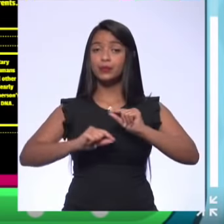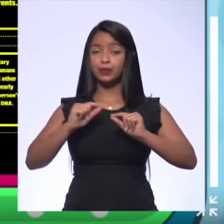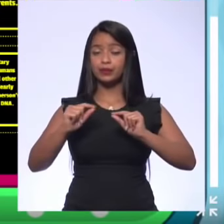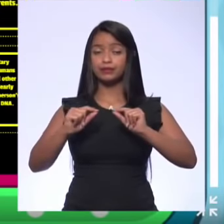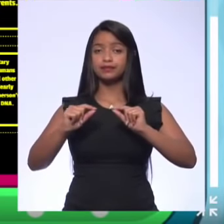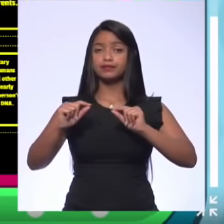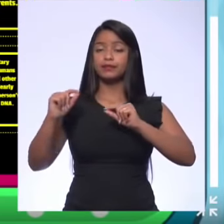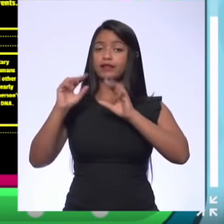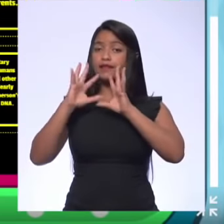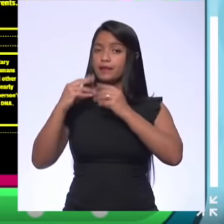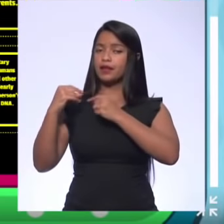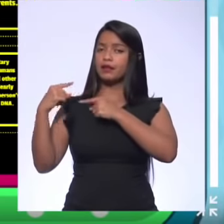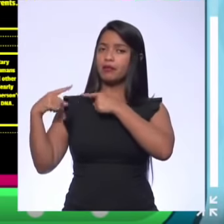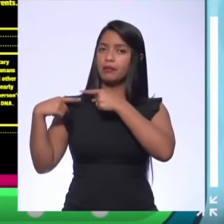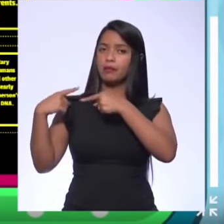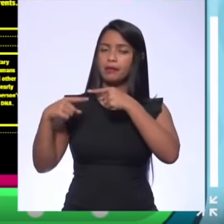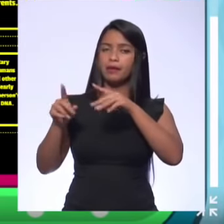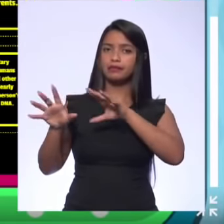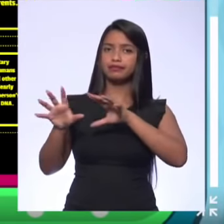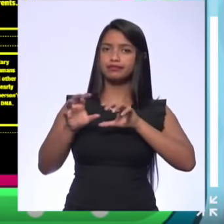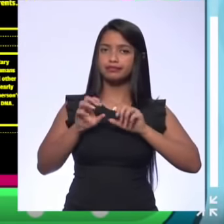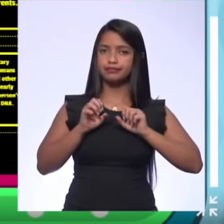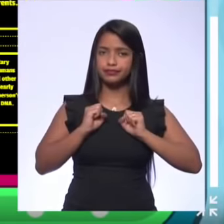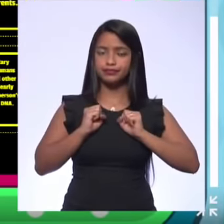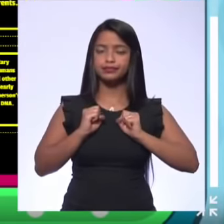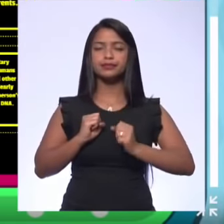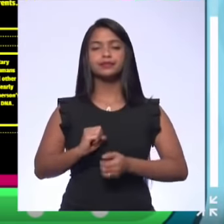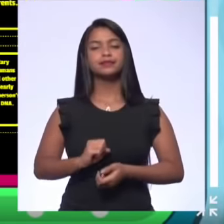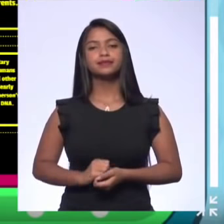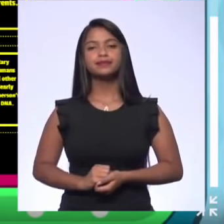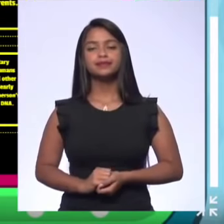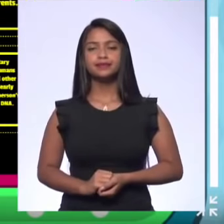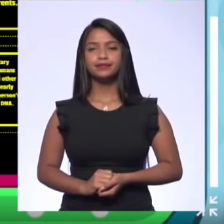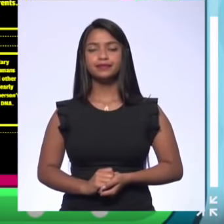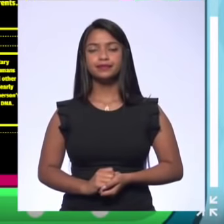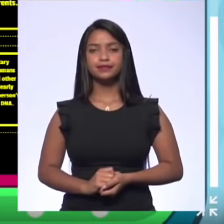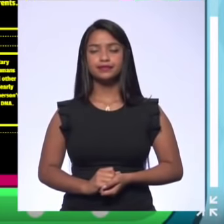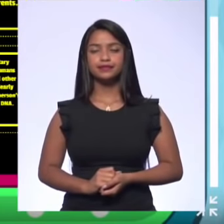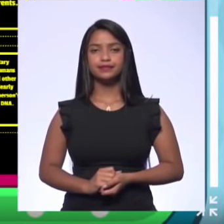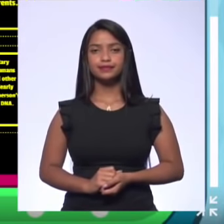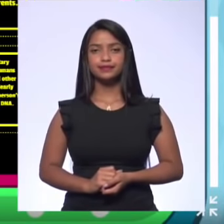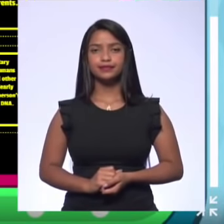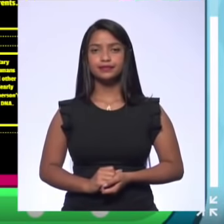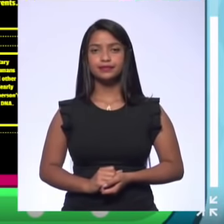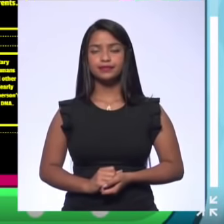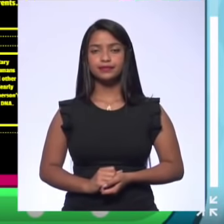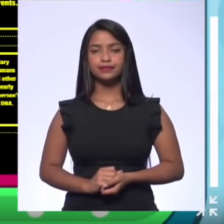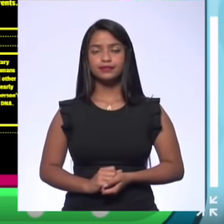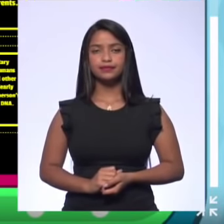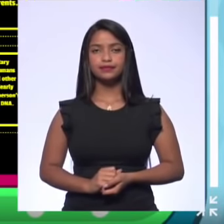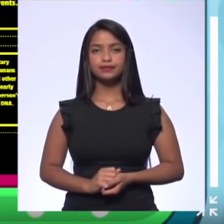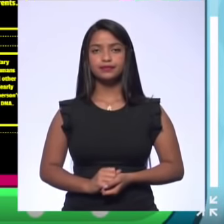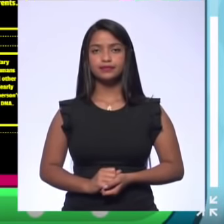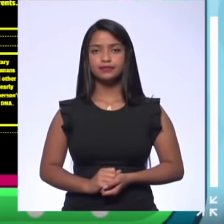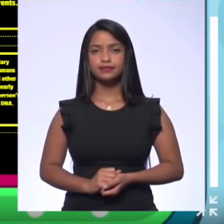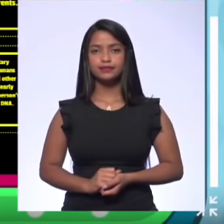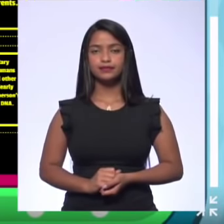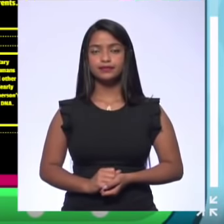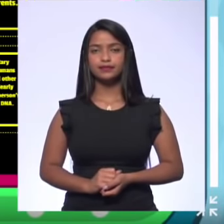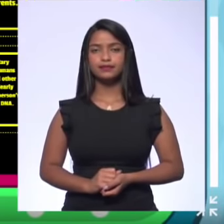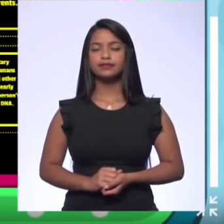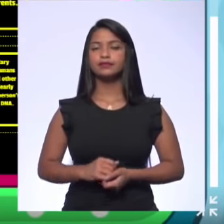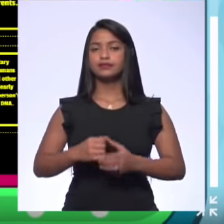humanos e outros organismos. Nearly every cell in a person body has the DNA. Quase